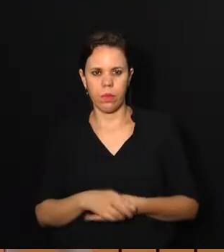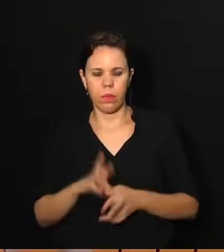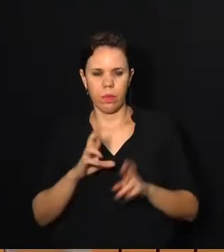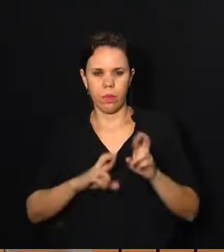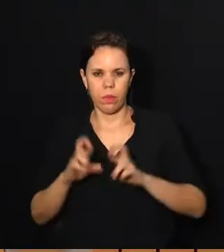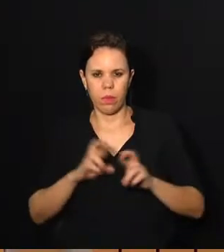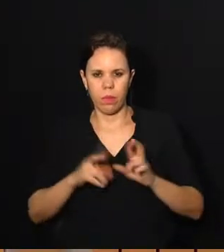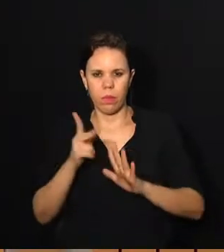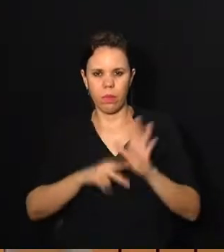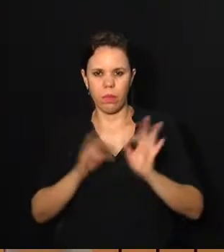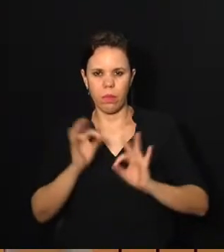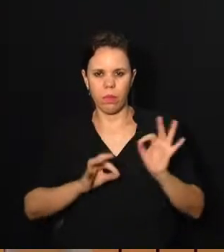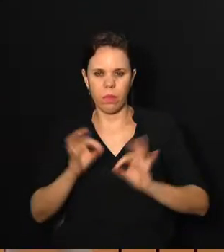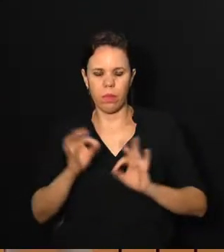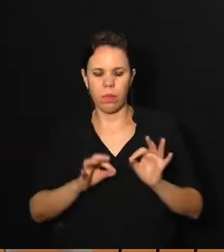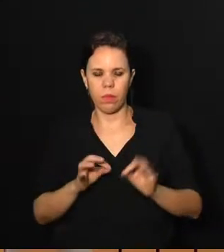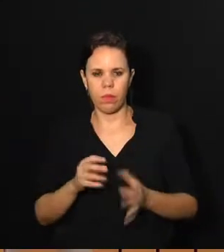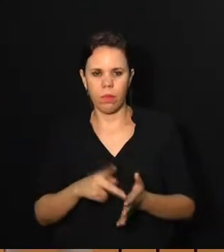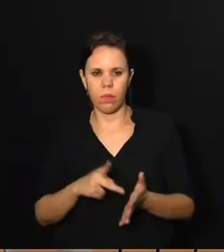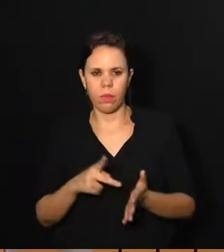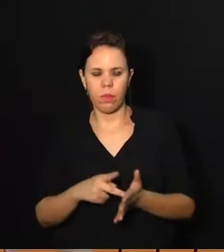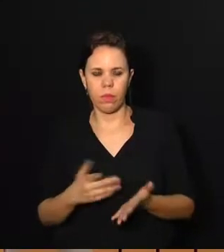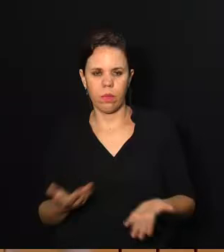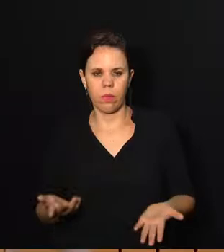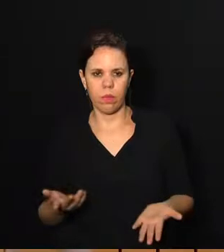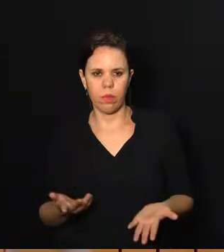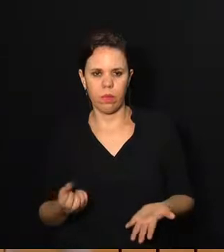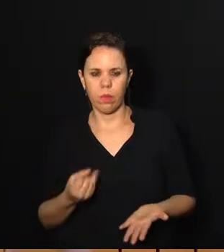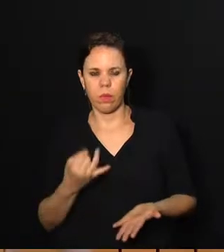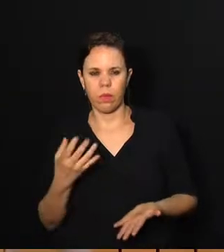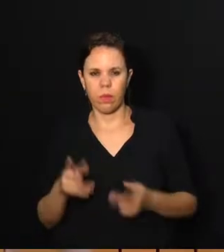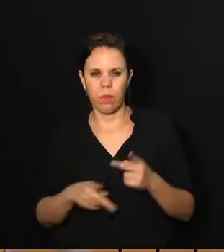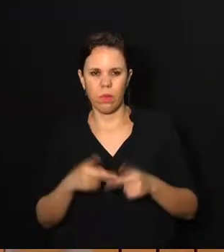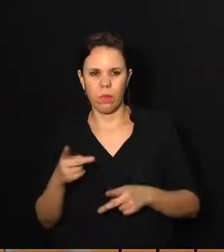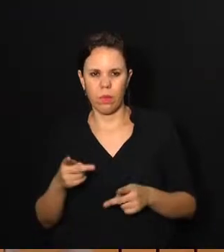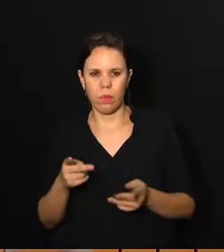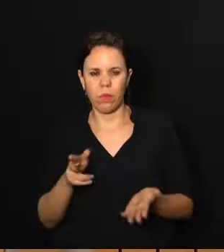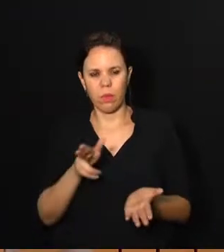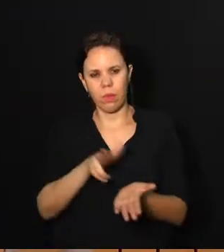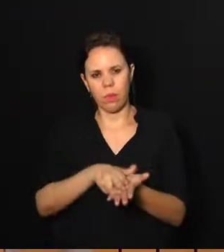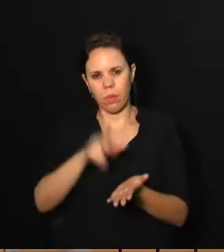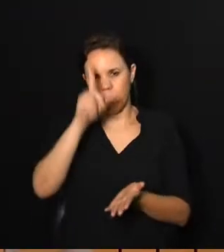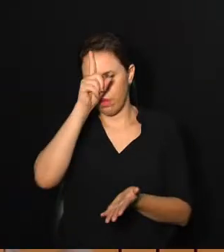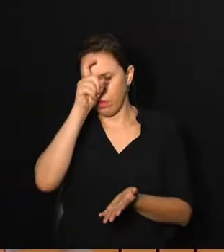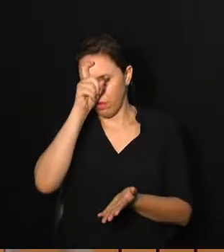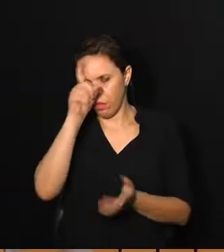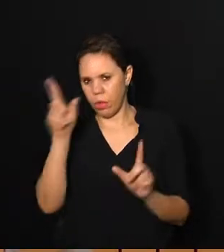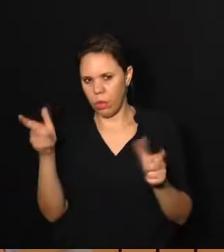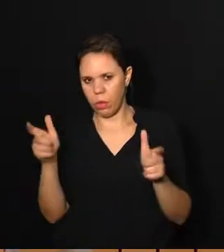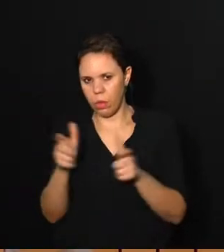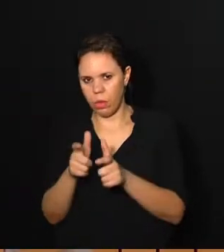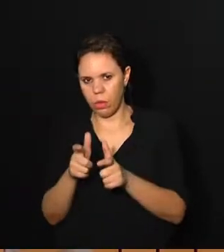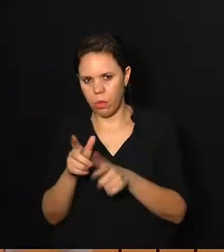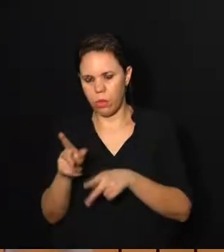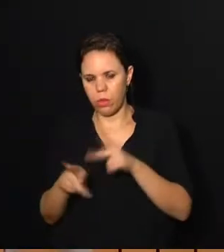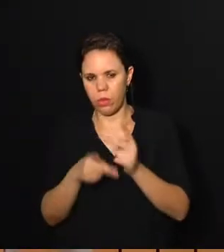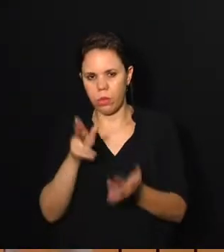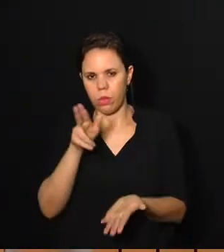Analisando esse projeto, sem dúvida, quantos leitos de hospitais diminuirão, né? Quantas